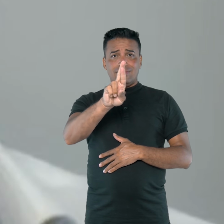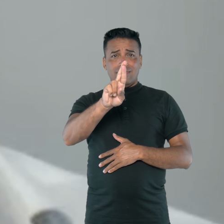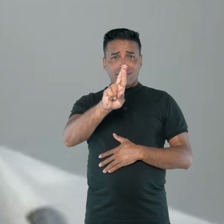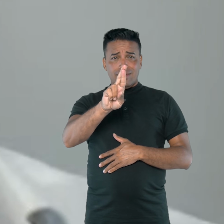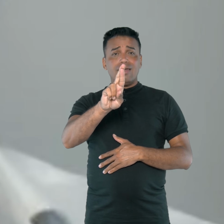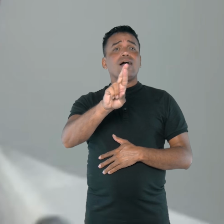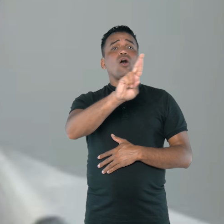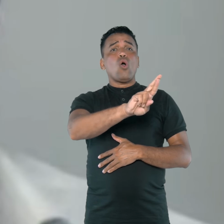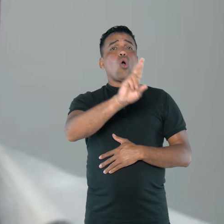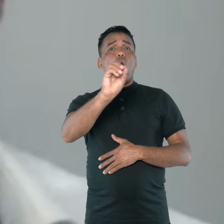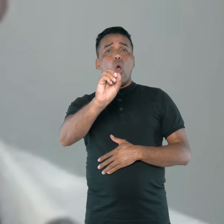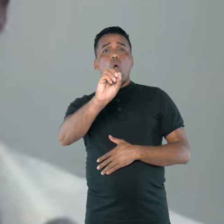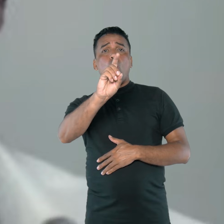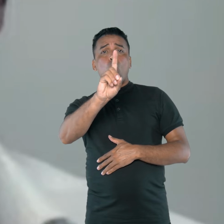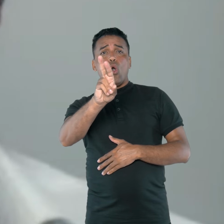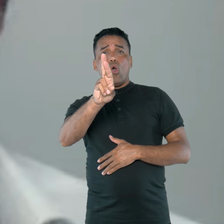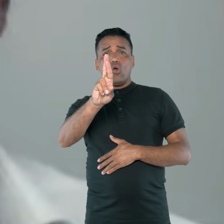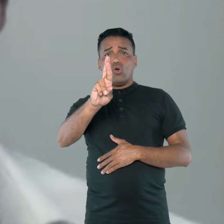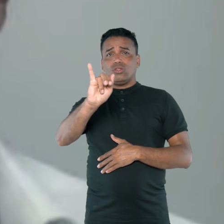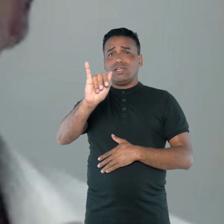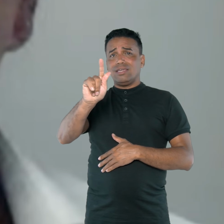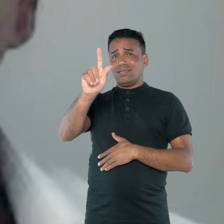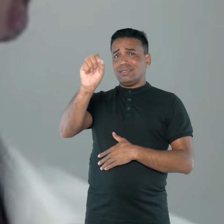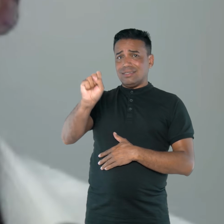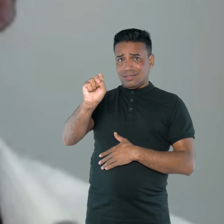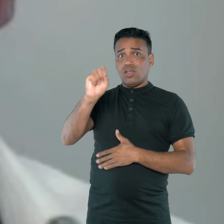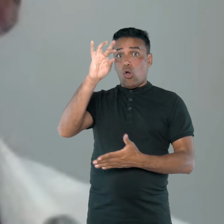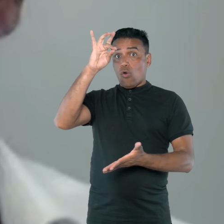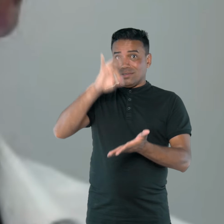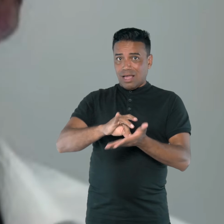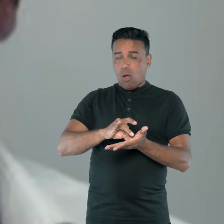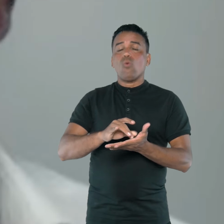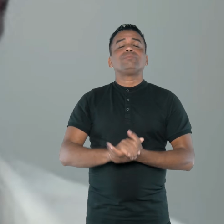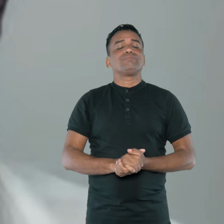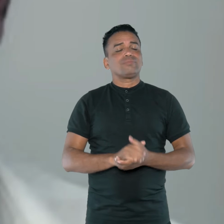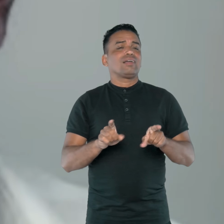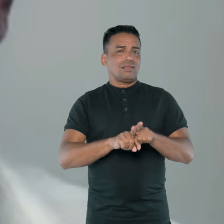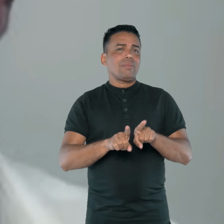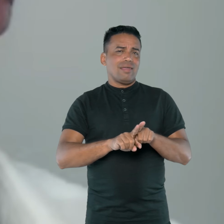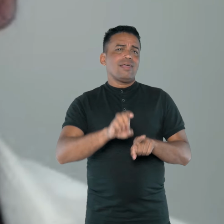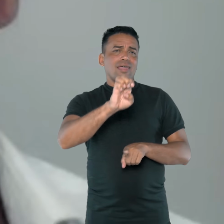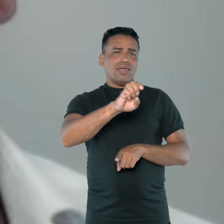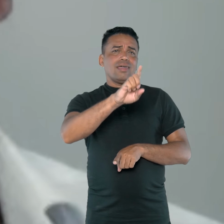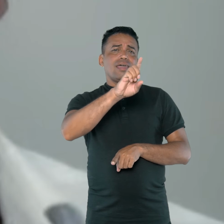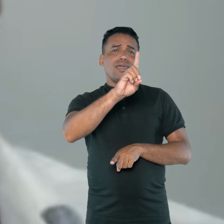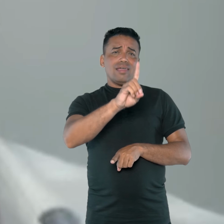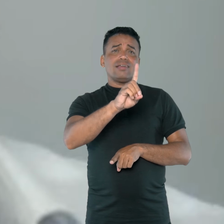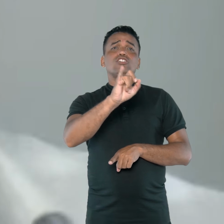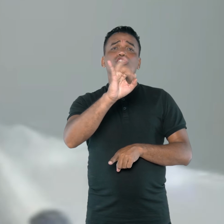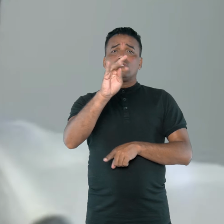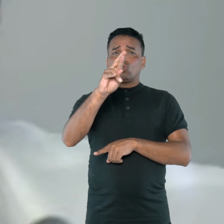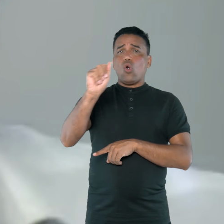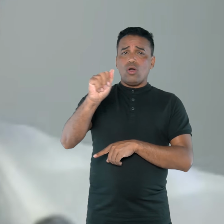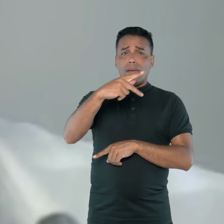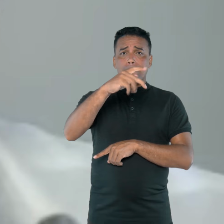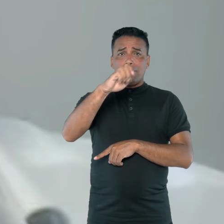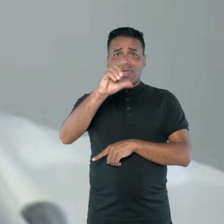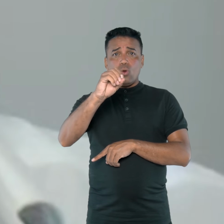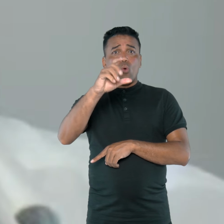Oficial, aí escritor, Éder Rodrigues Oficial, já encontra. O da editora Telucaso também. Além desses dois